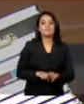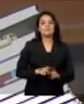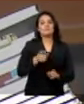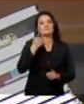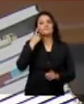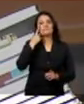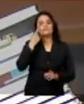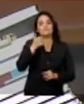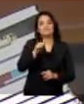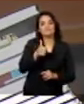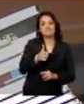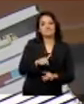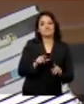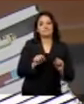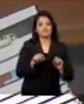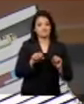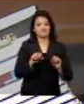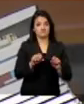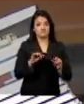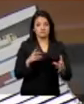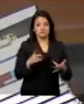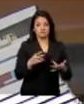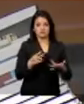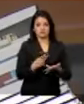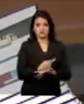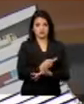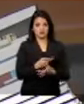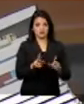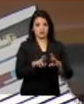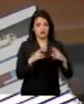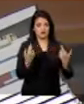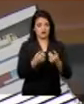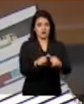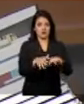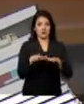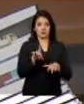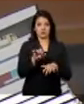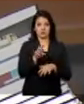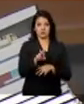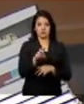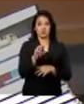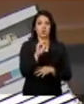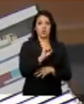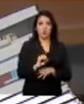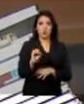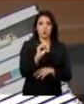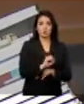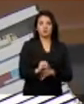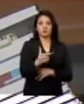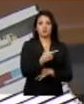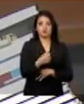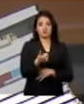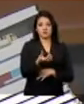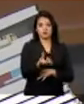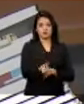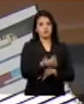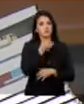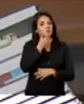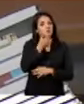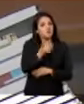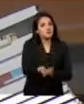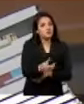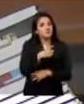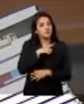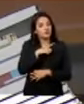da apreciação na sessão plenária de 5 de outubro de 2016 dos pedidos de implemento de